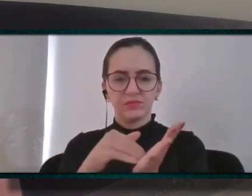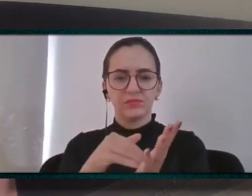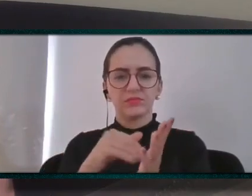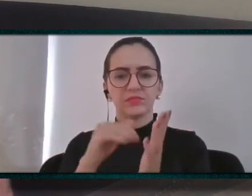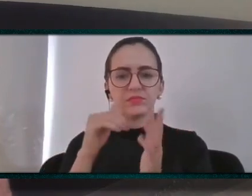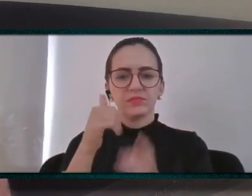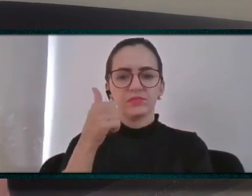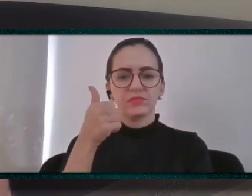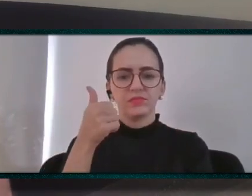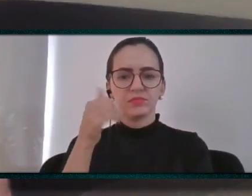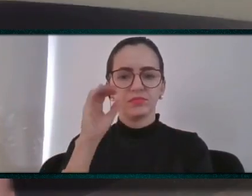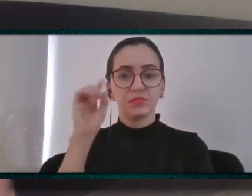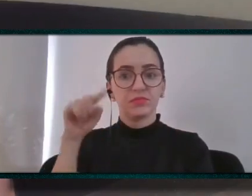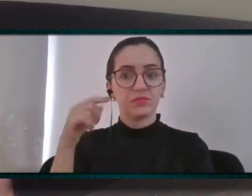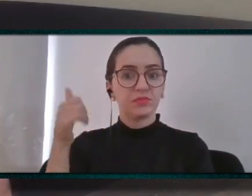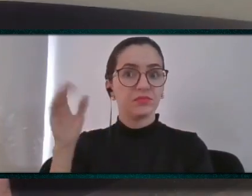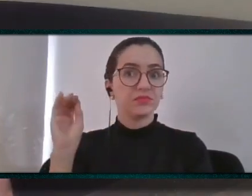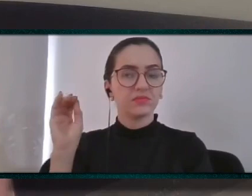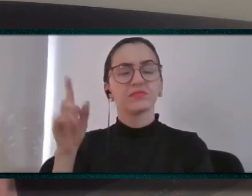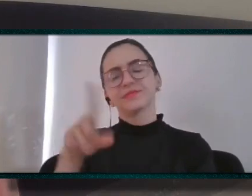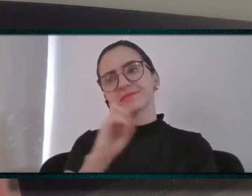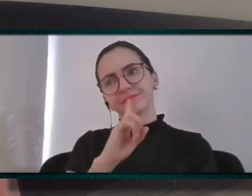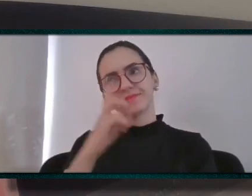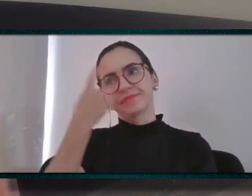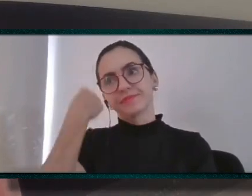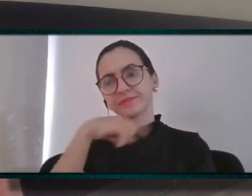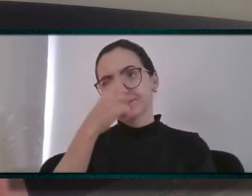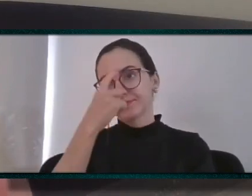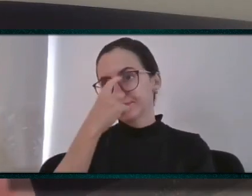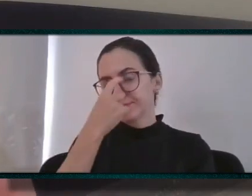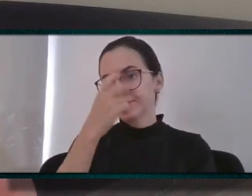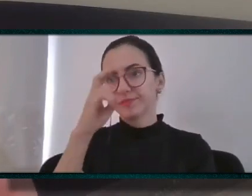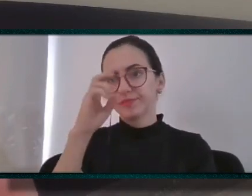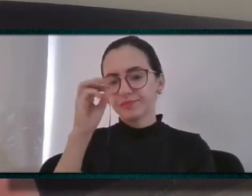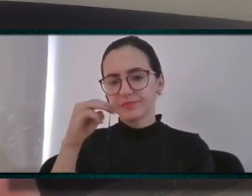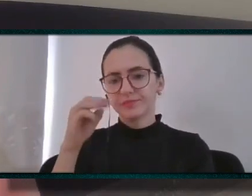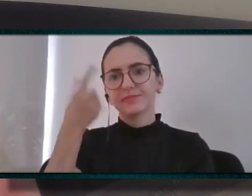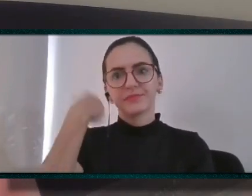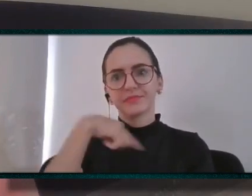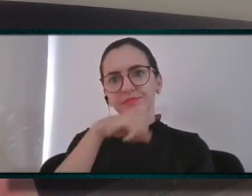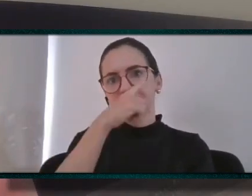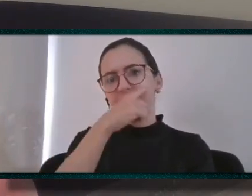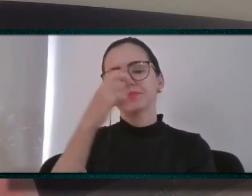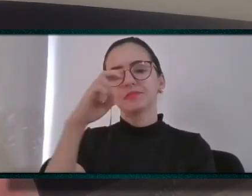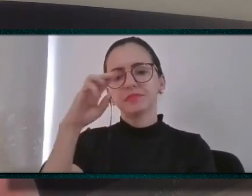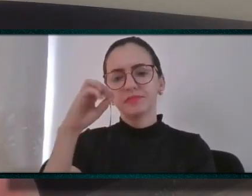que é que eu vou fazer agora para vocês? Vou passar o link do formulário e vocês vão resolver esse formulário para a gente.